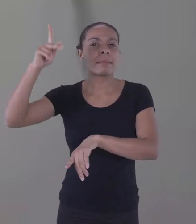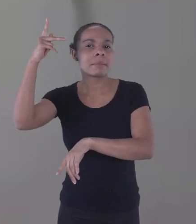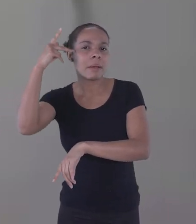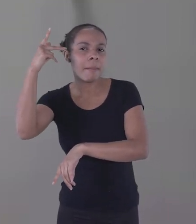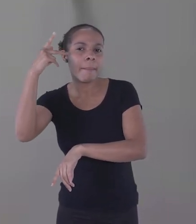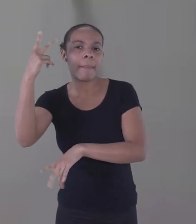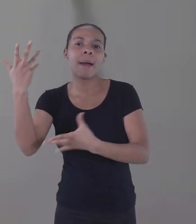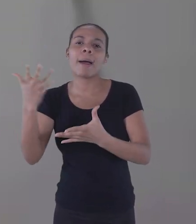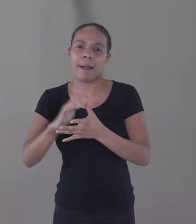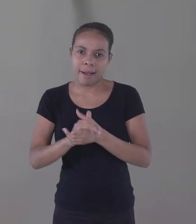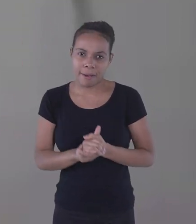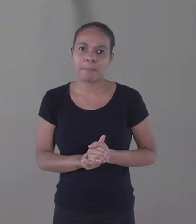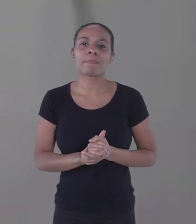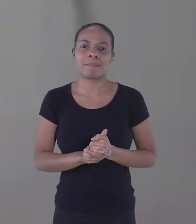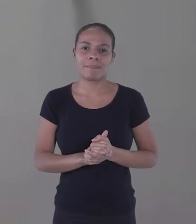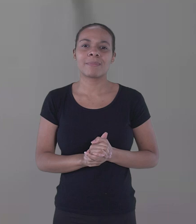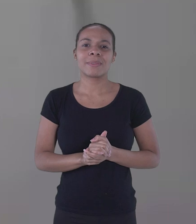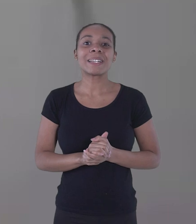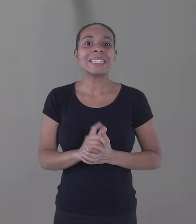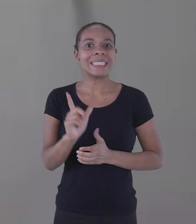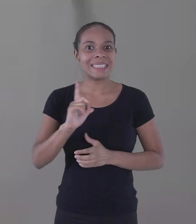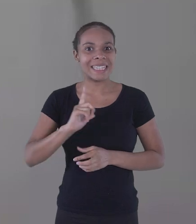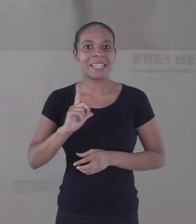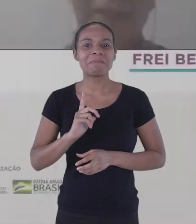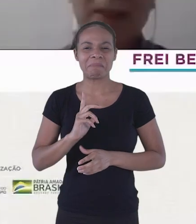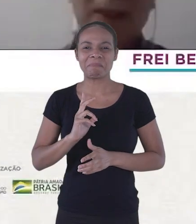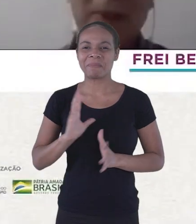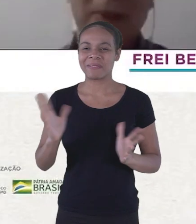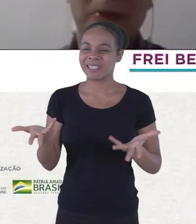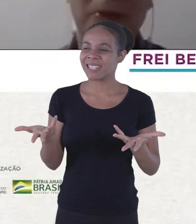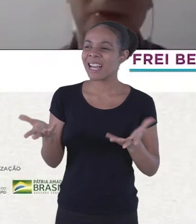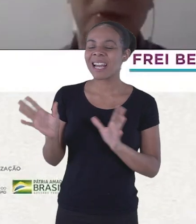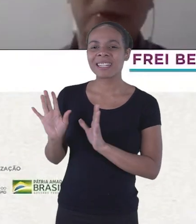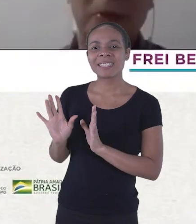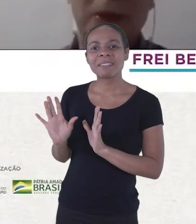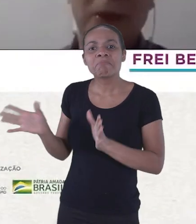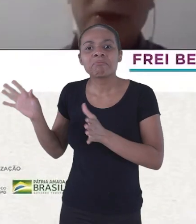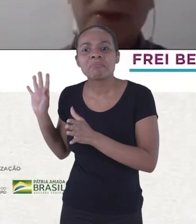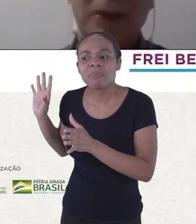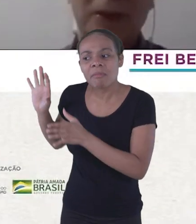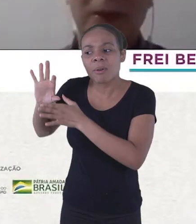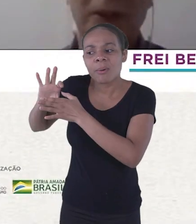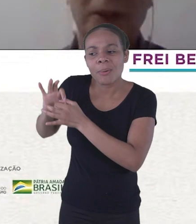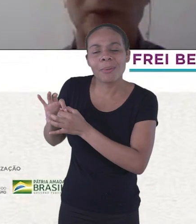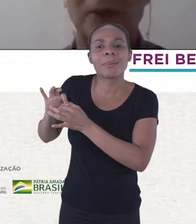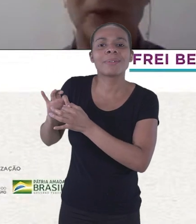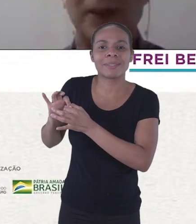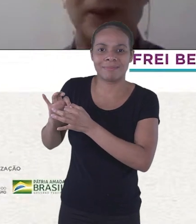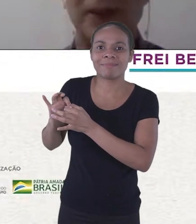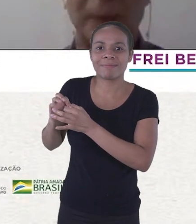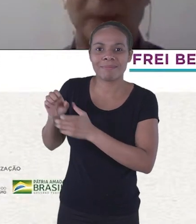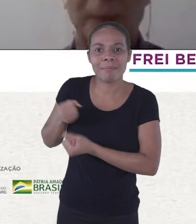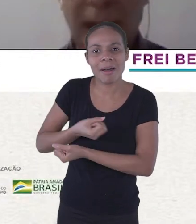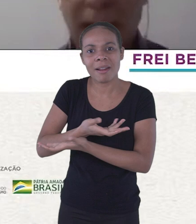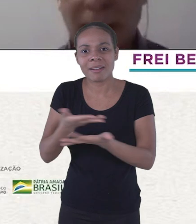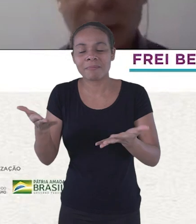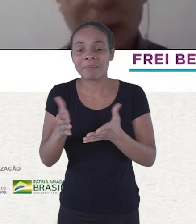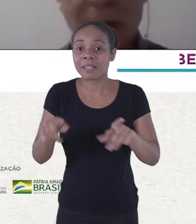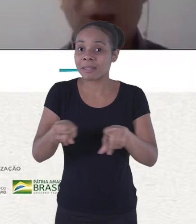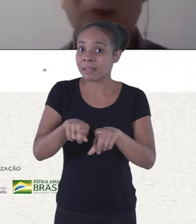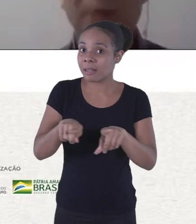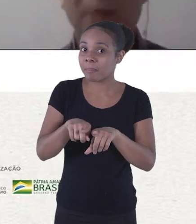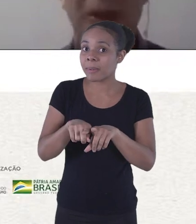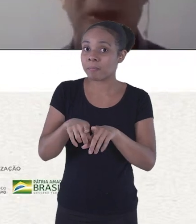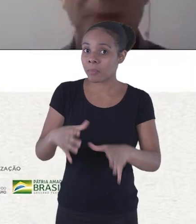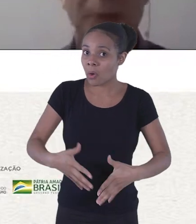mas além da nossa fraternal amizade, né? Passa aí por gente muito forte, muito histórias. E também a